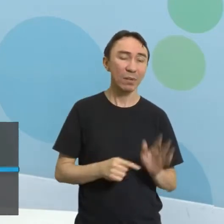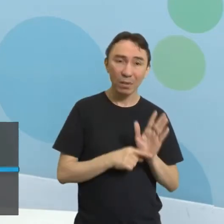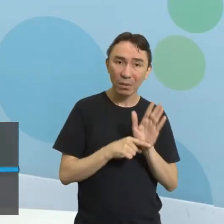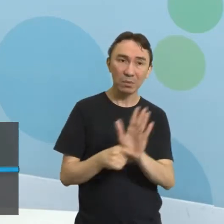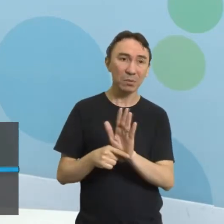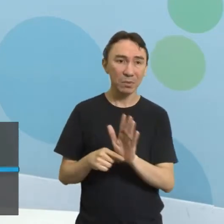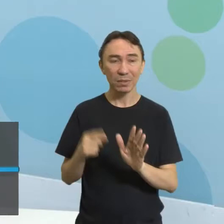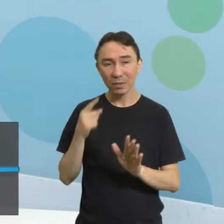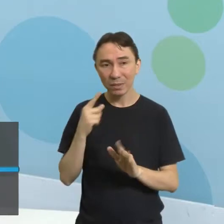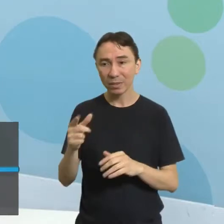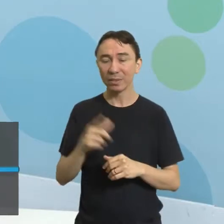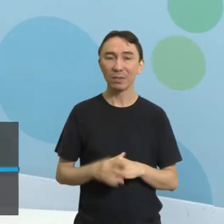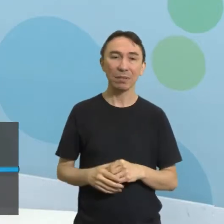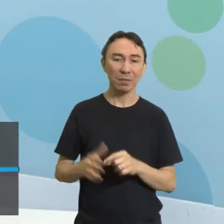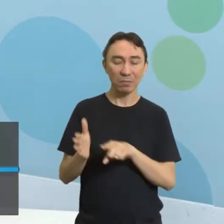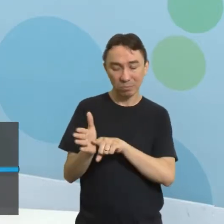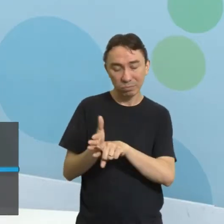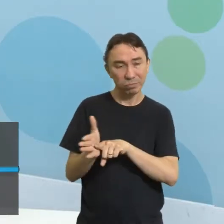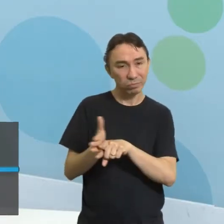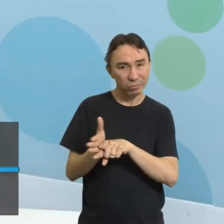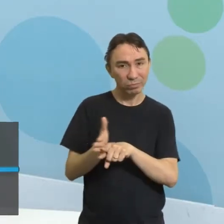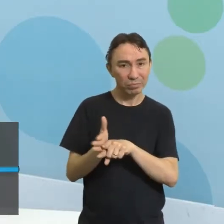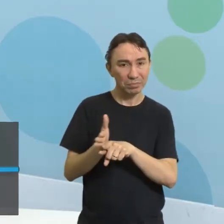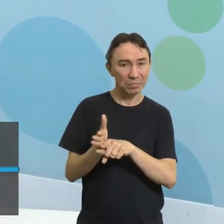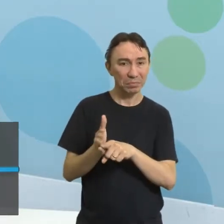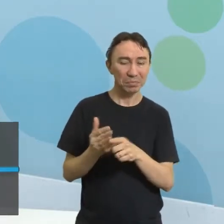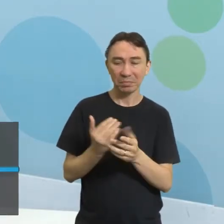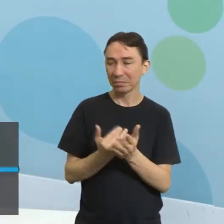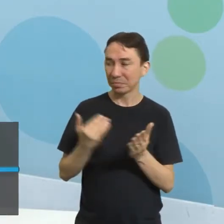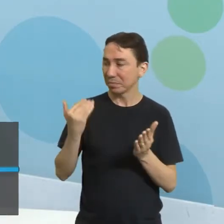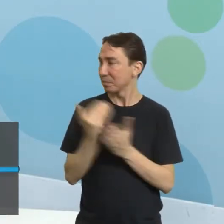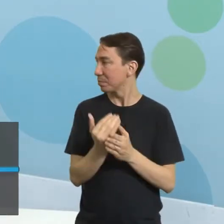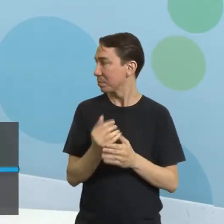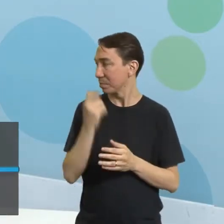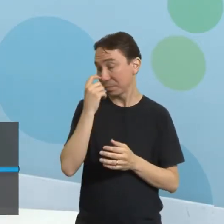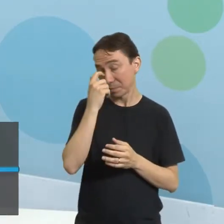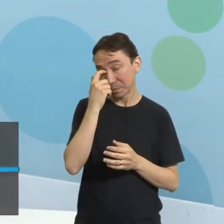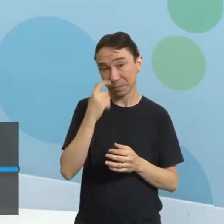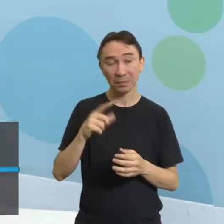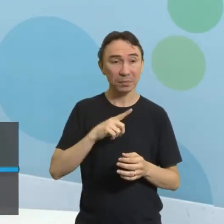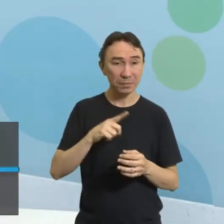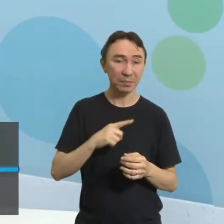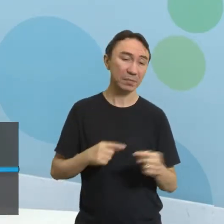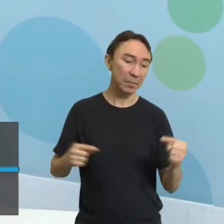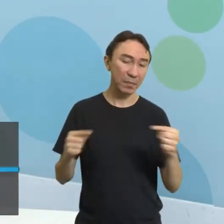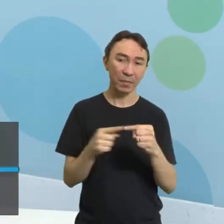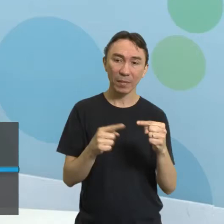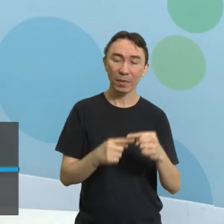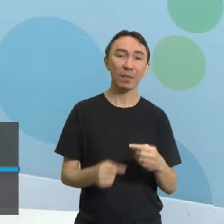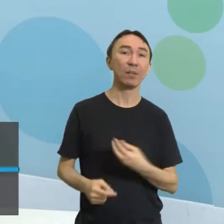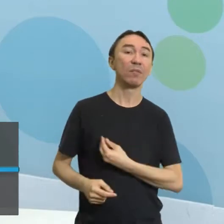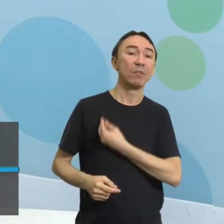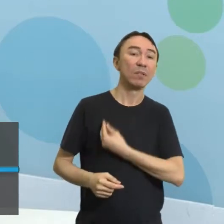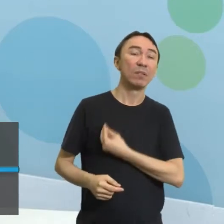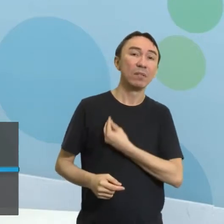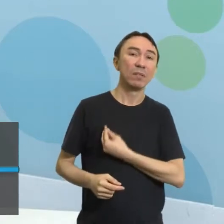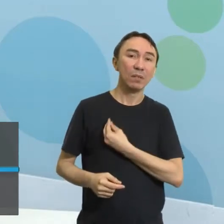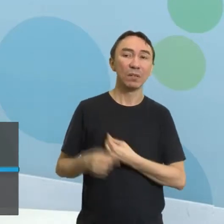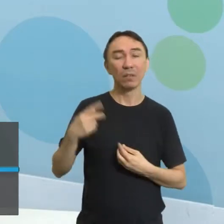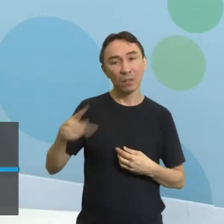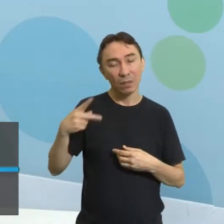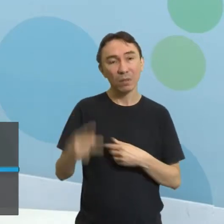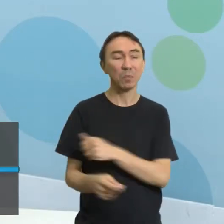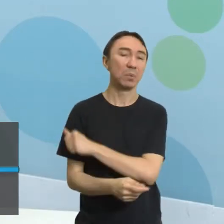estímulos de pesquisa relacionado ao próprio cotidiano do estudante, né, a partir da